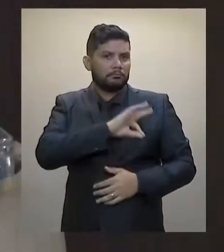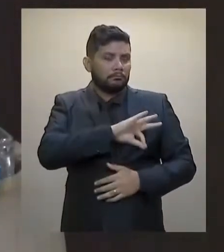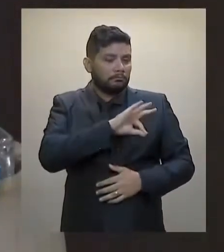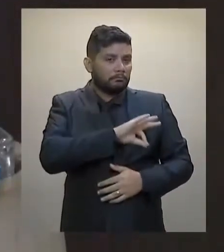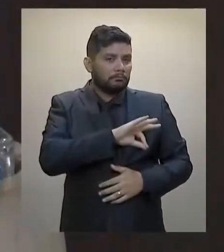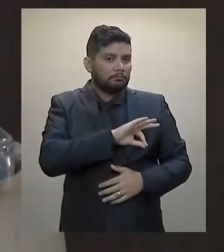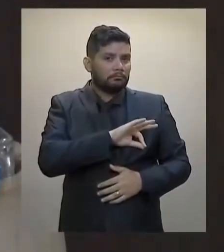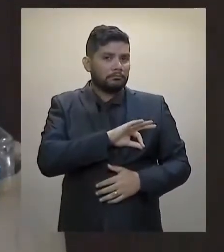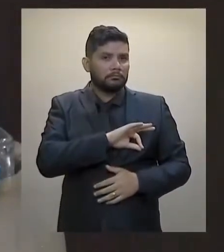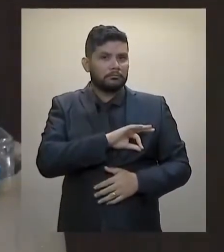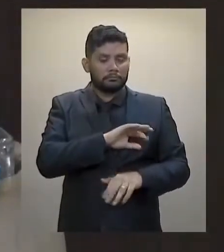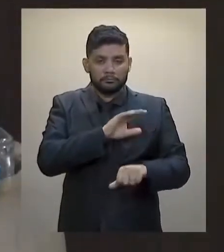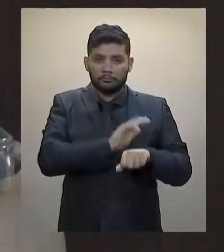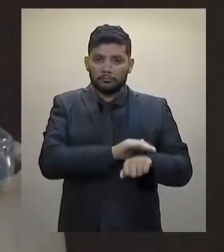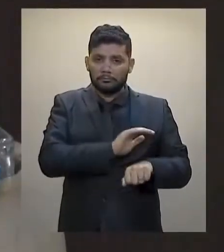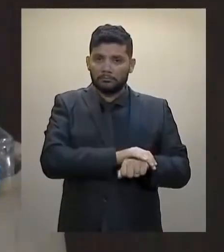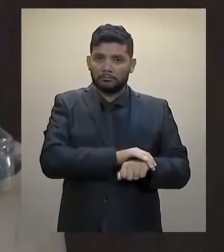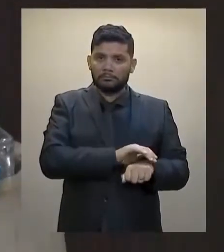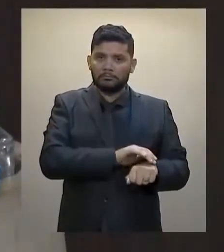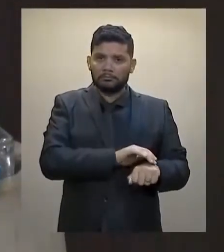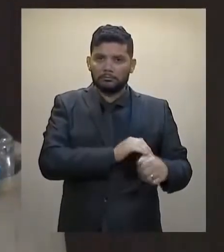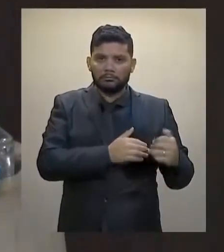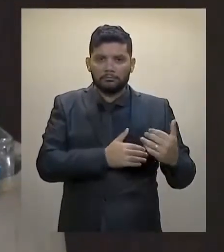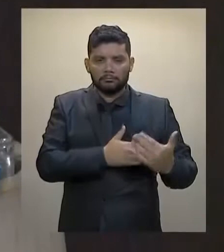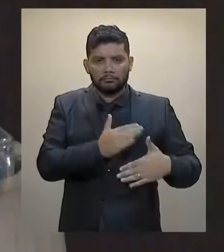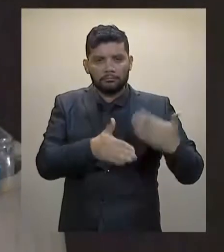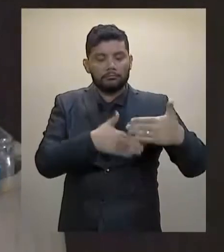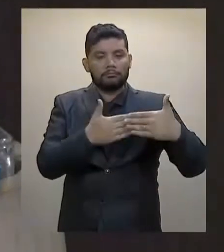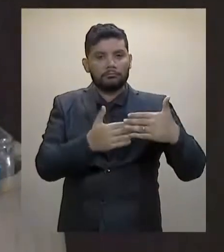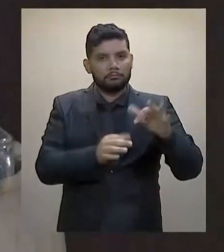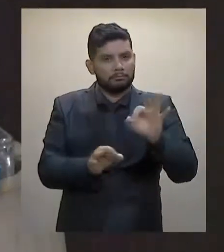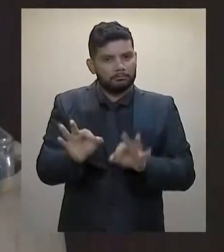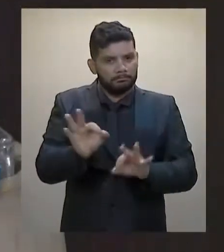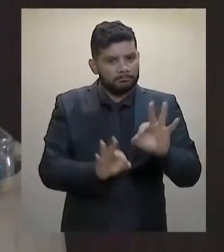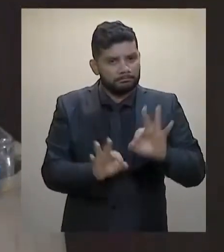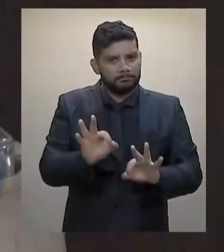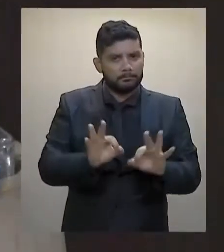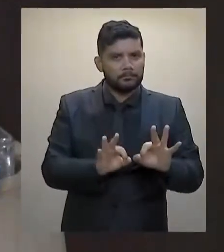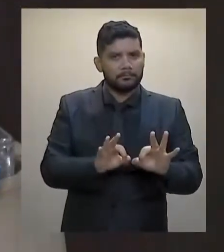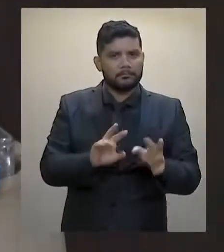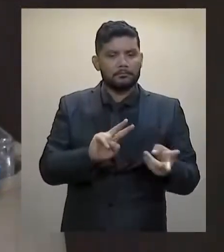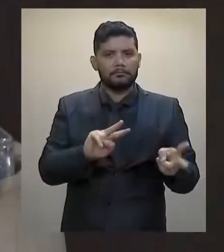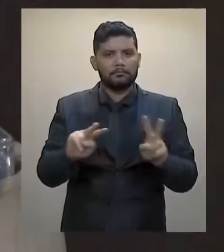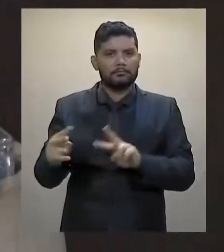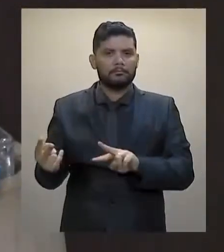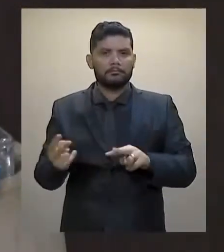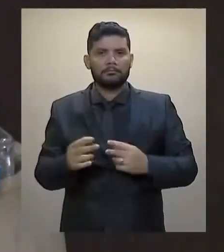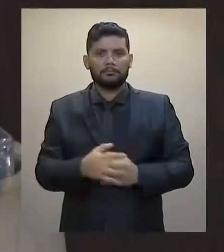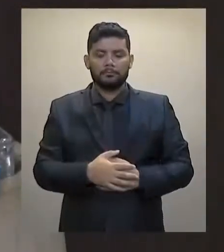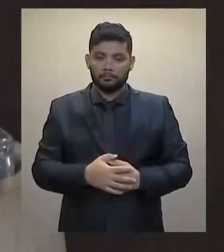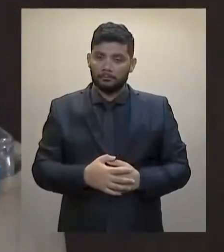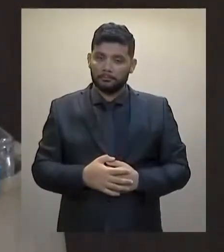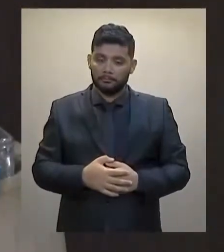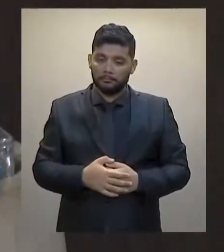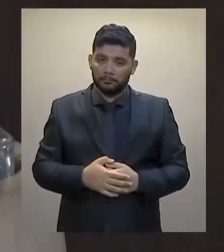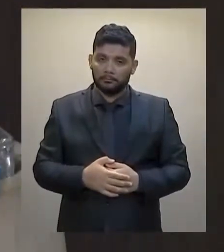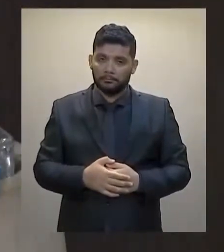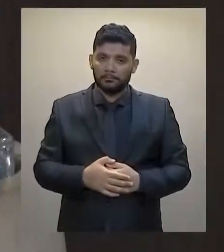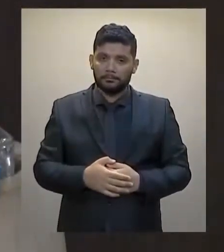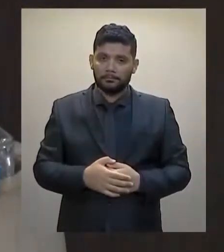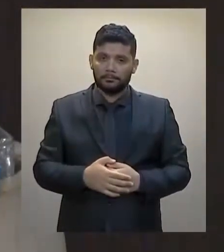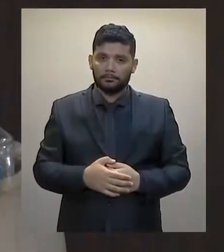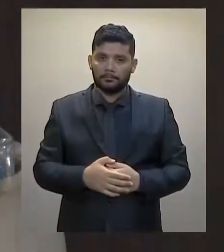servidor público lá de carreira que operacionalizou a transferência de renda, o auxílio